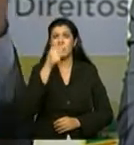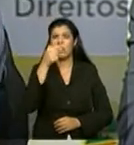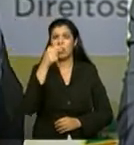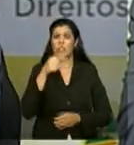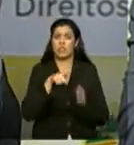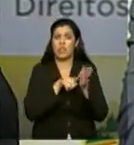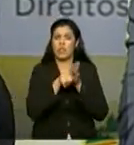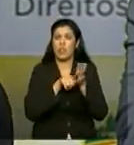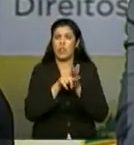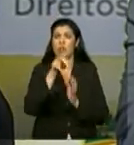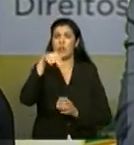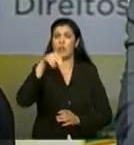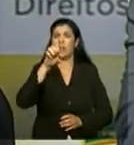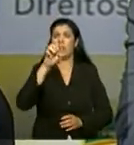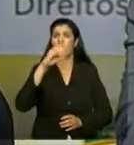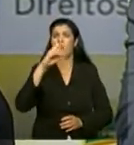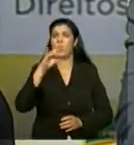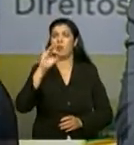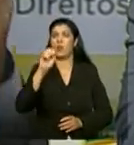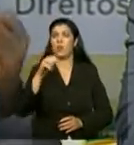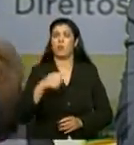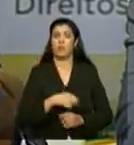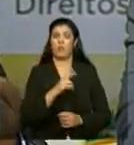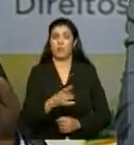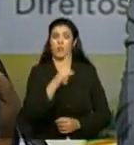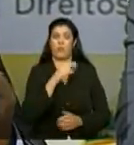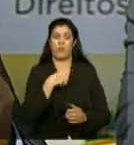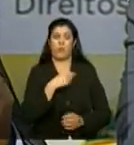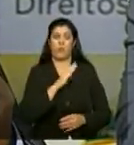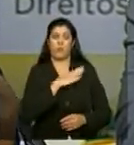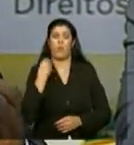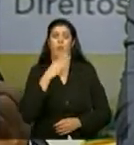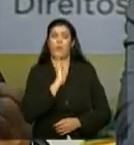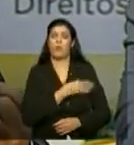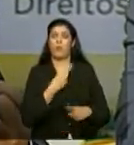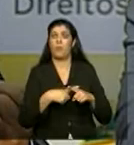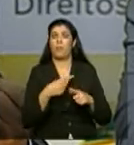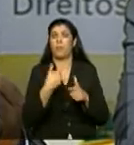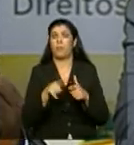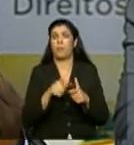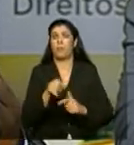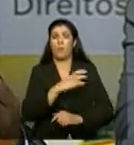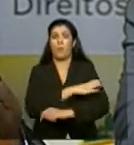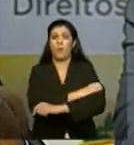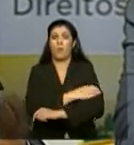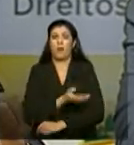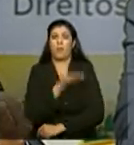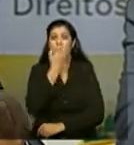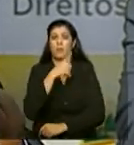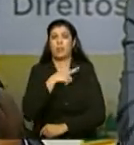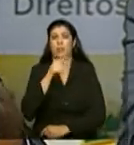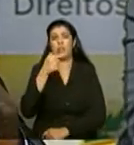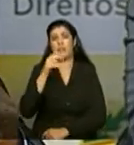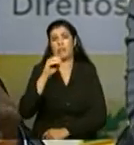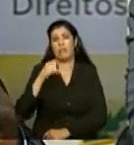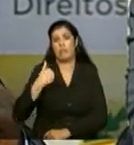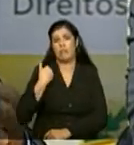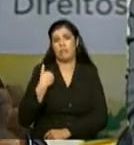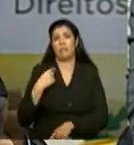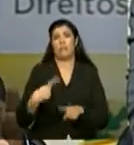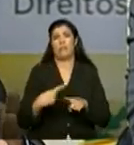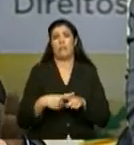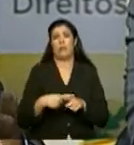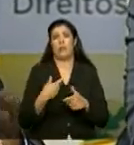necrose alívio que morreu do coração porque era hipertenso porque nem se tem banho porque daniel tendler